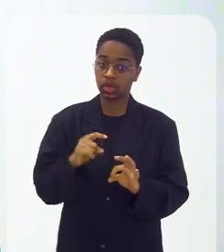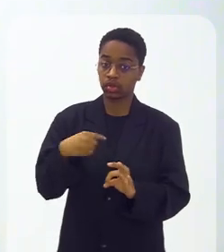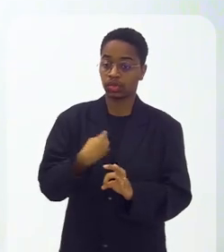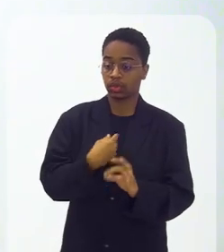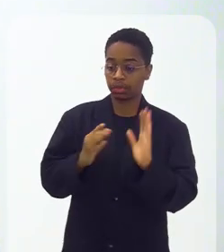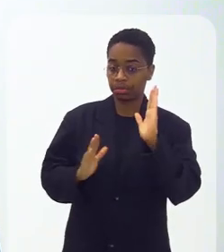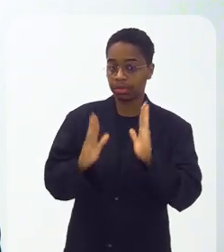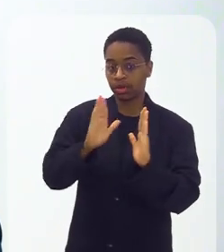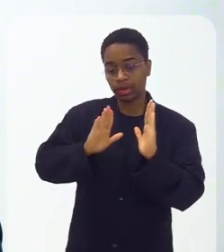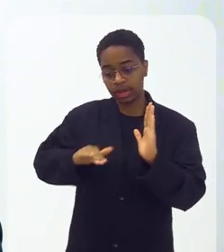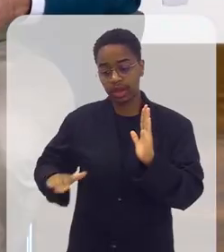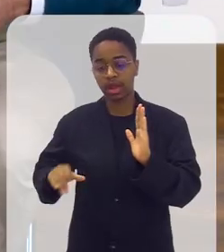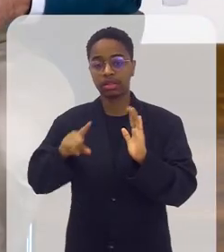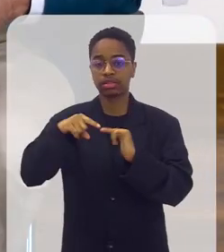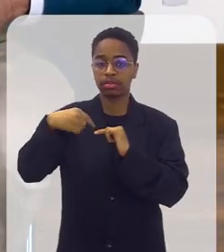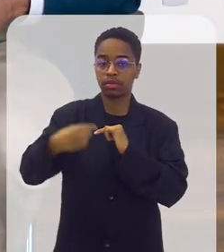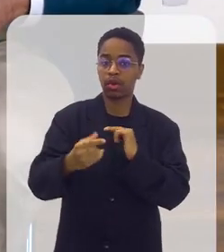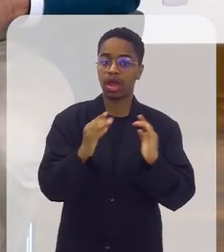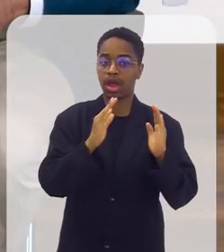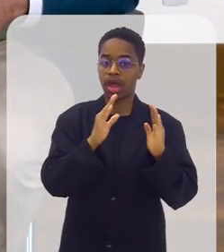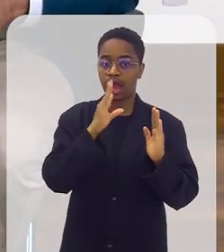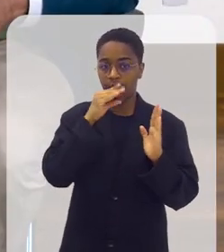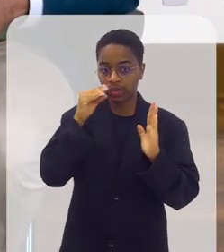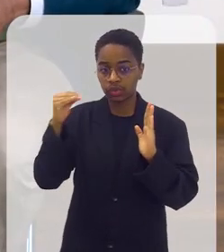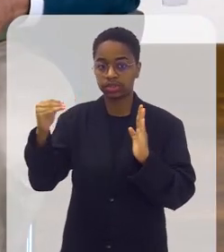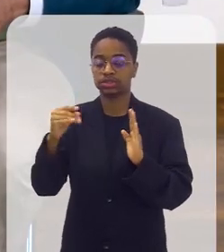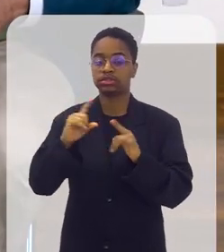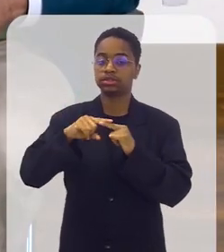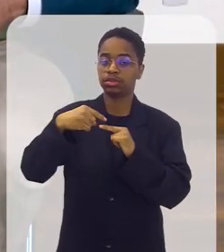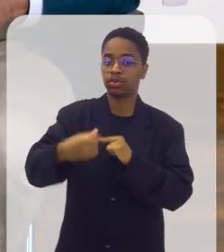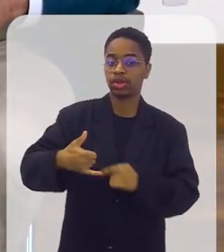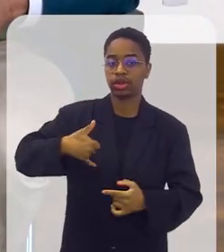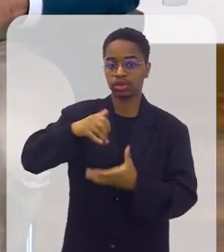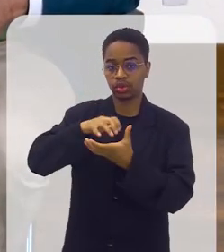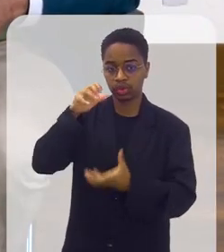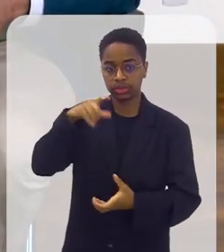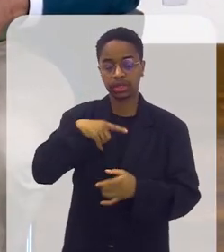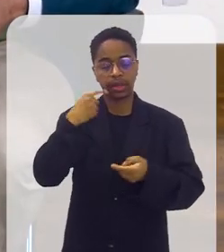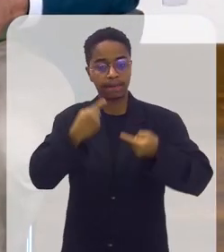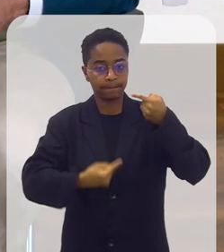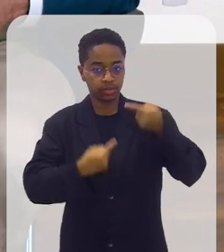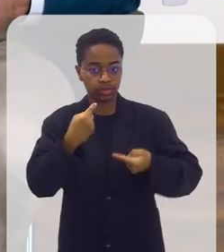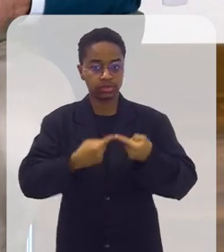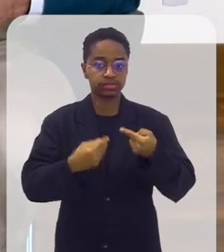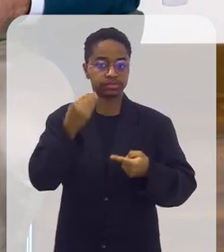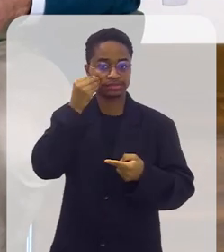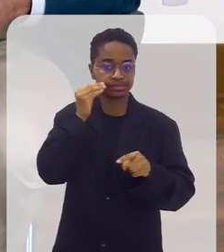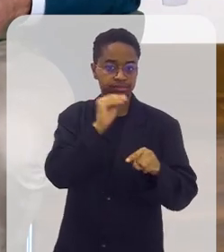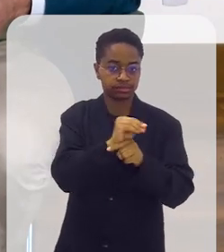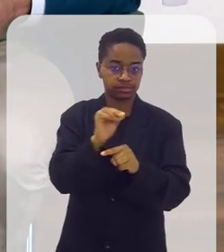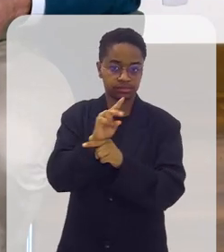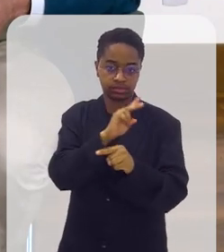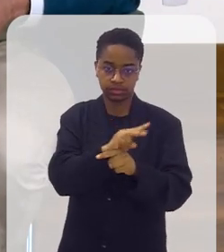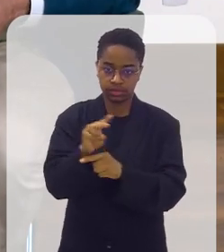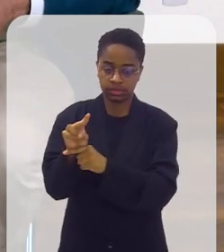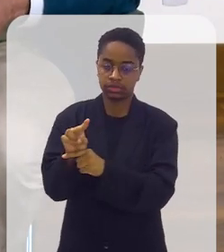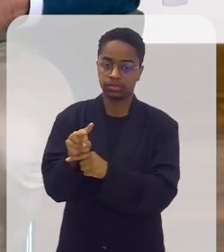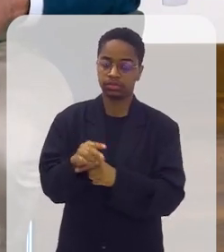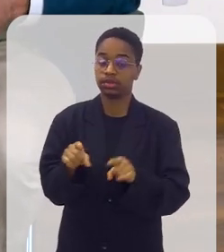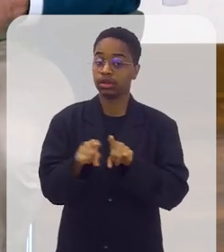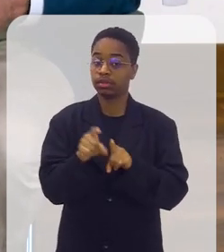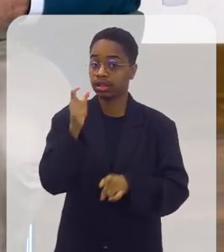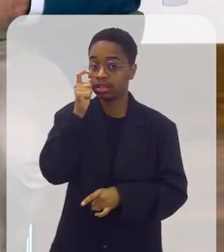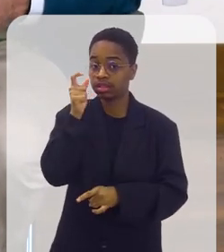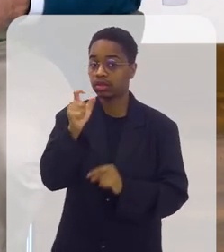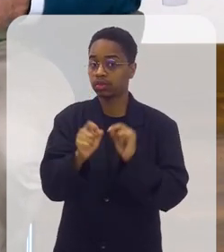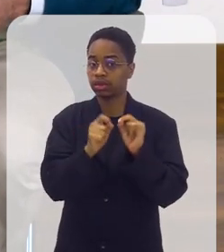infância, a nossa adolescência, a pessoa idosa tenham políticas necessárias para a sua efetiva e devida proteção. Interessante também